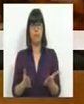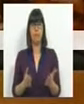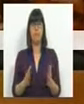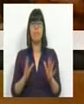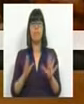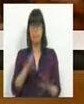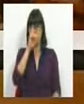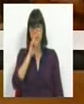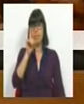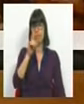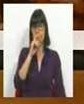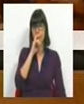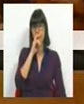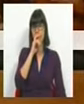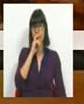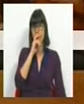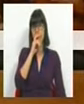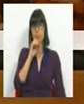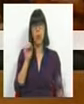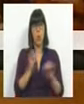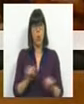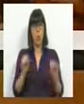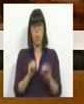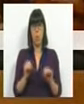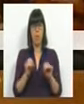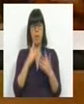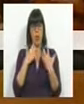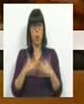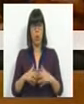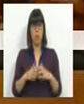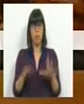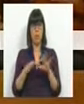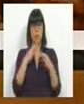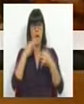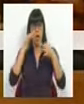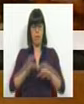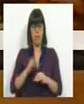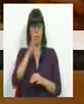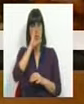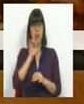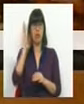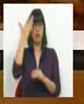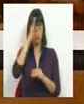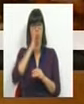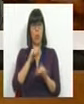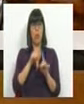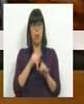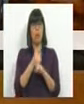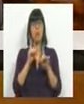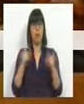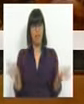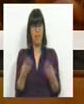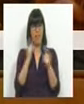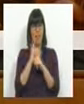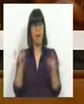Deve até recordar-se que nem havia razão para termos dúvidas sobre a afirmação do Primeiro-Ministro, porque já na